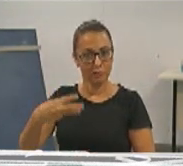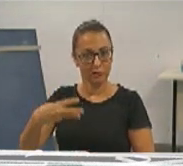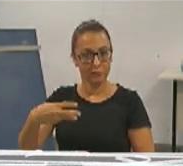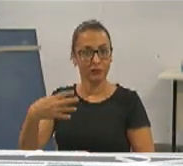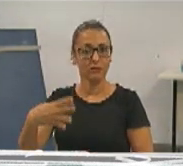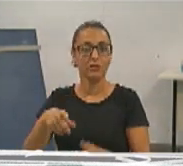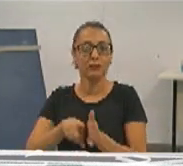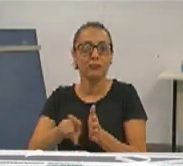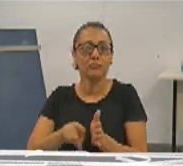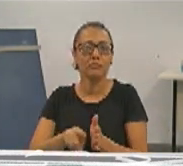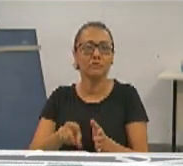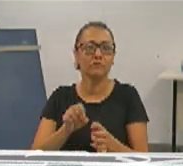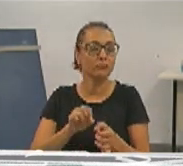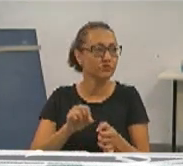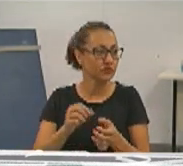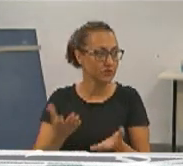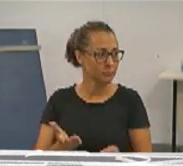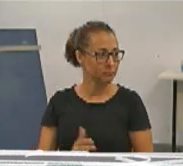feitas.